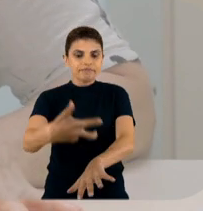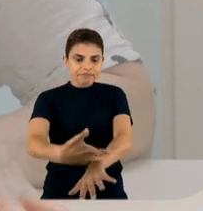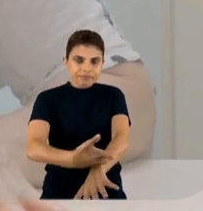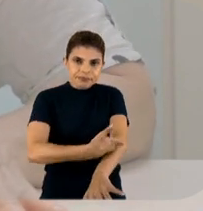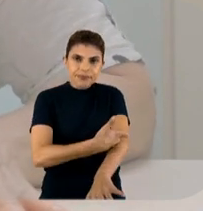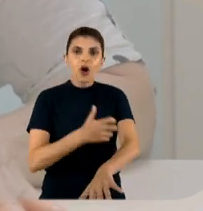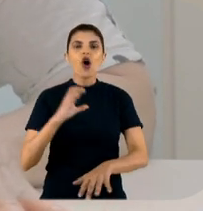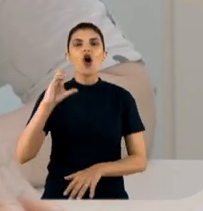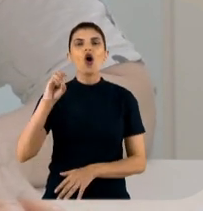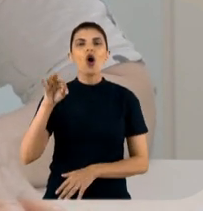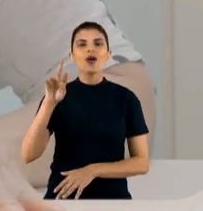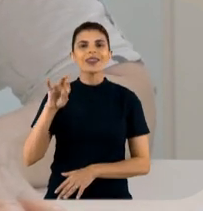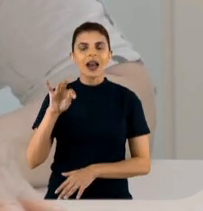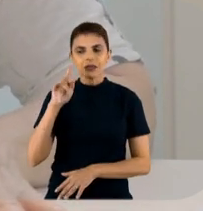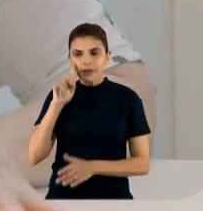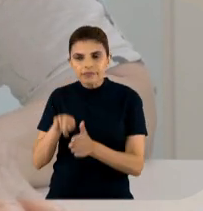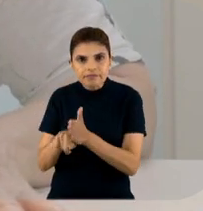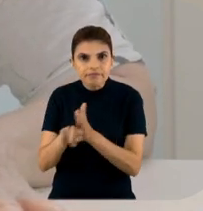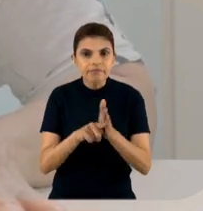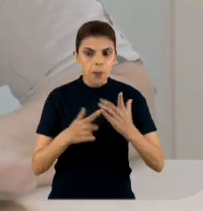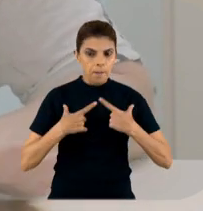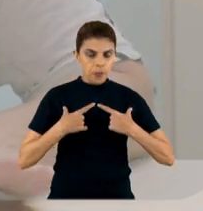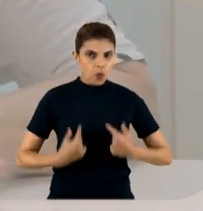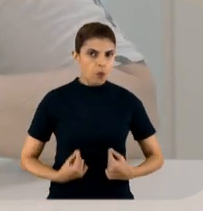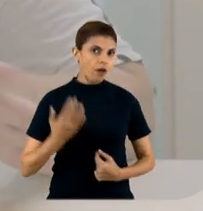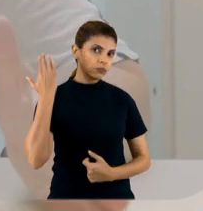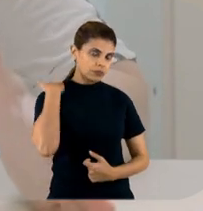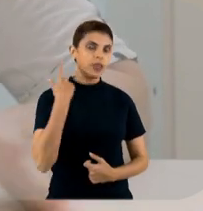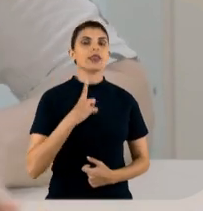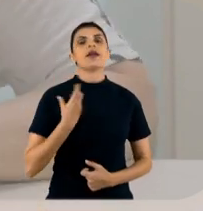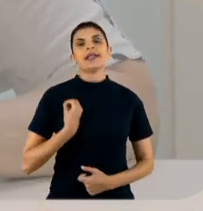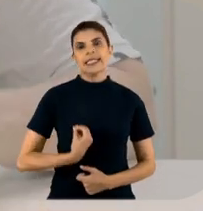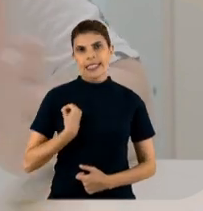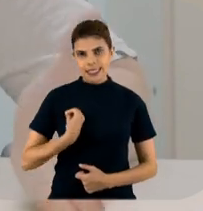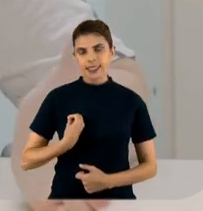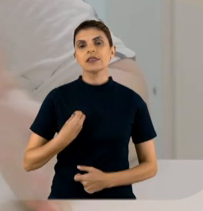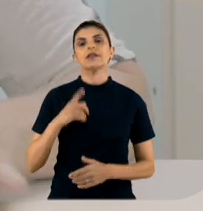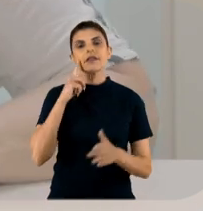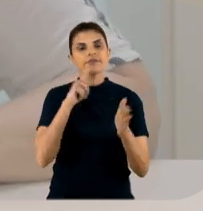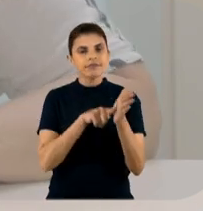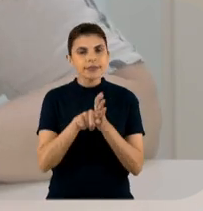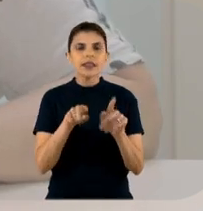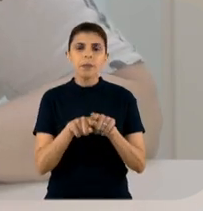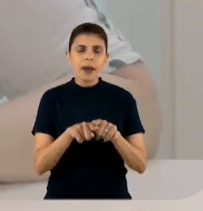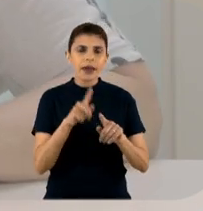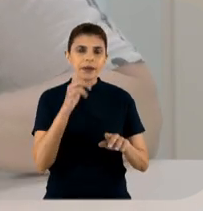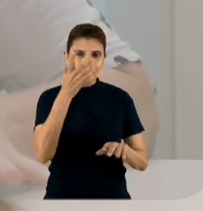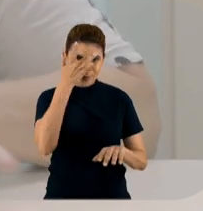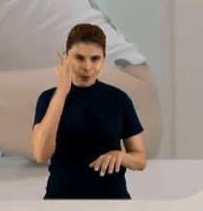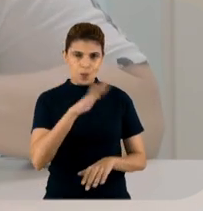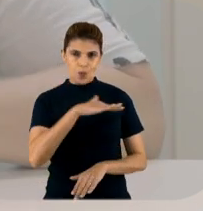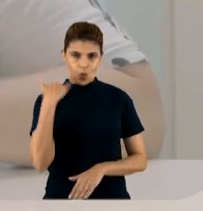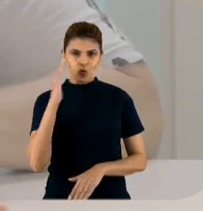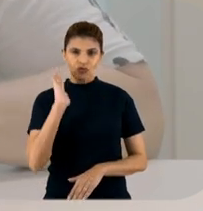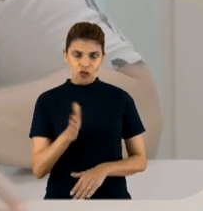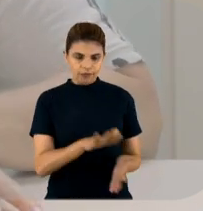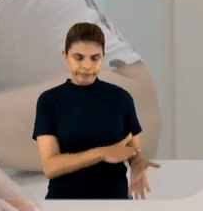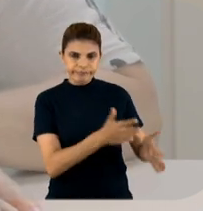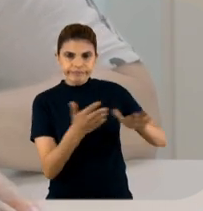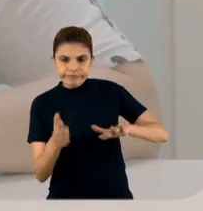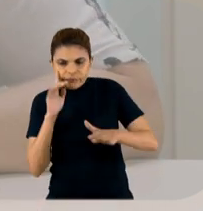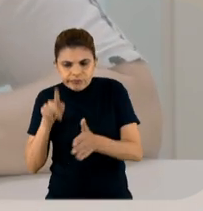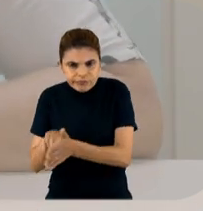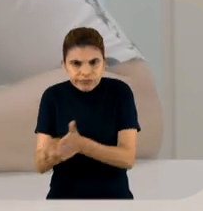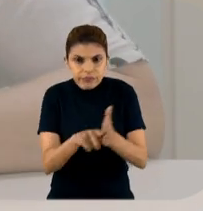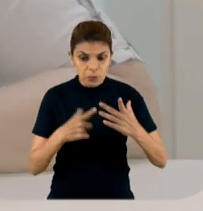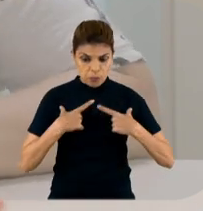contraste exatamente buscando a evidência de trombose no pulmão e e ela existe e ela também foi verificada em autópsia então parte do que